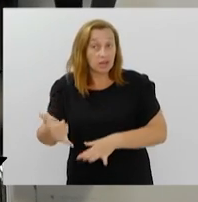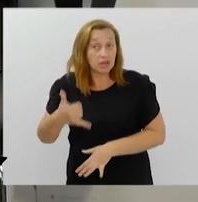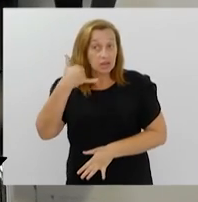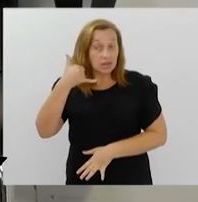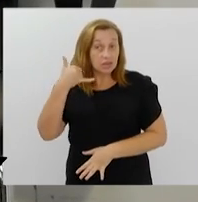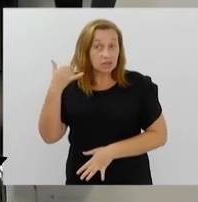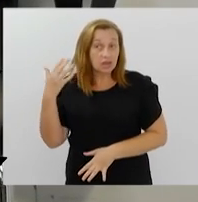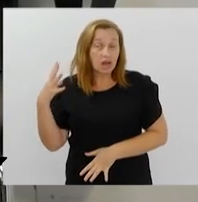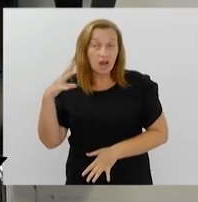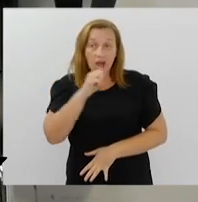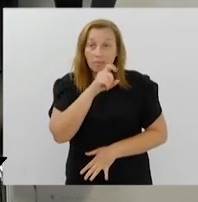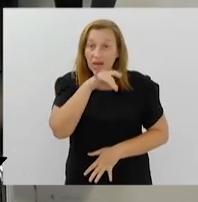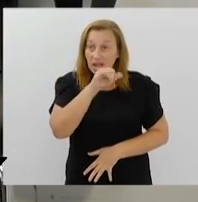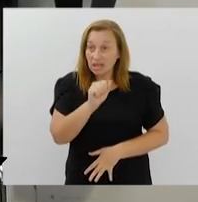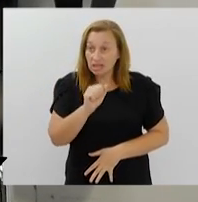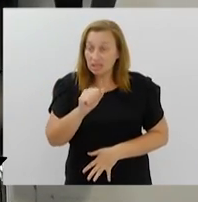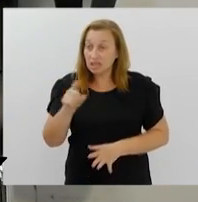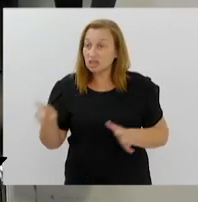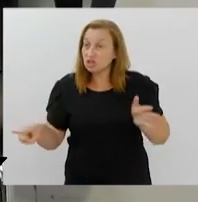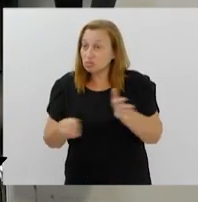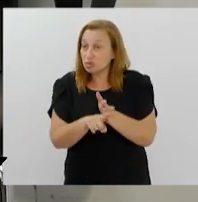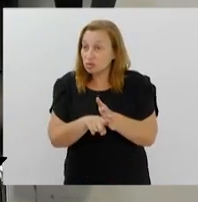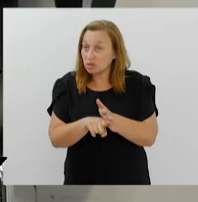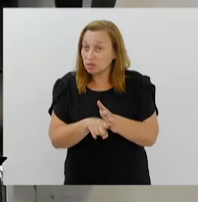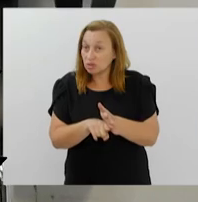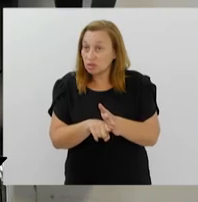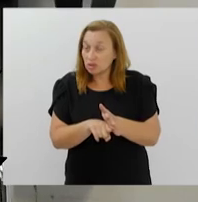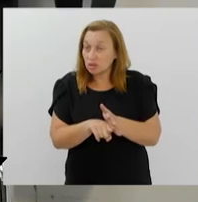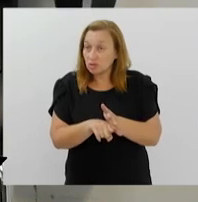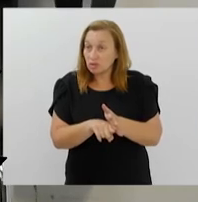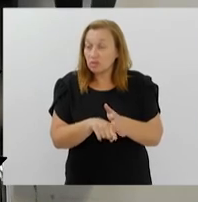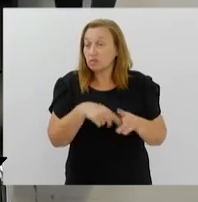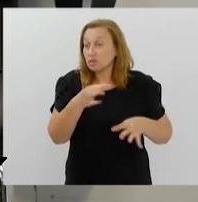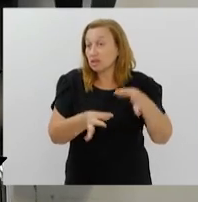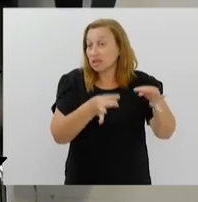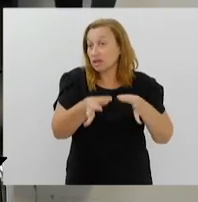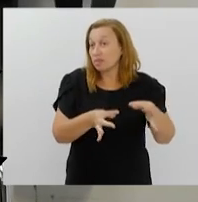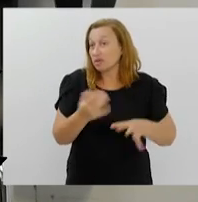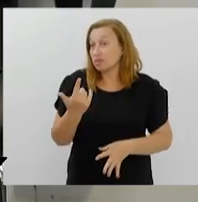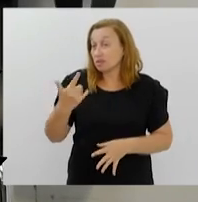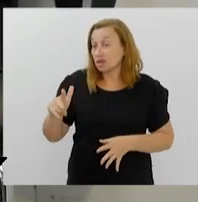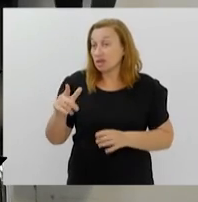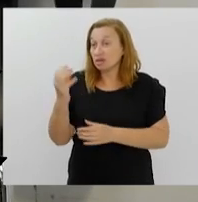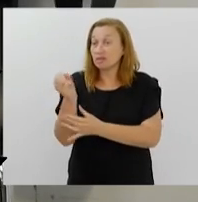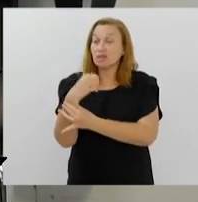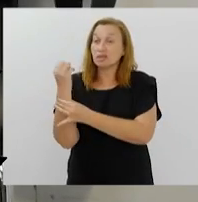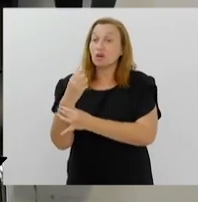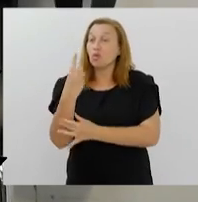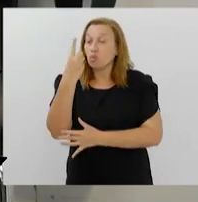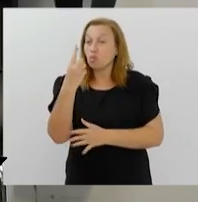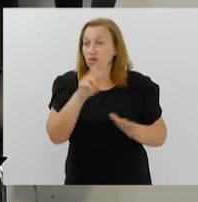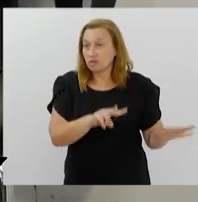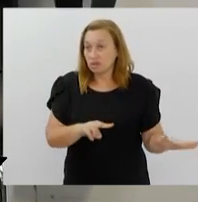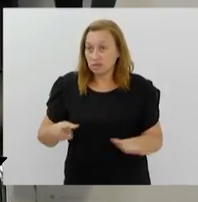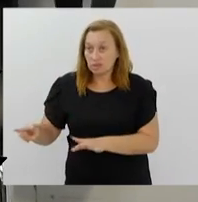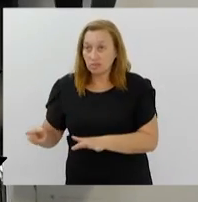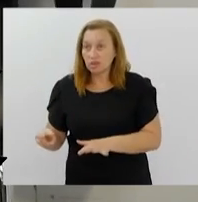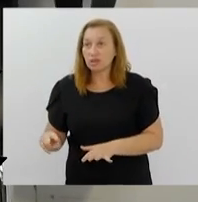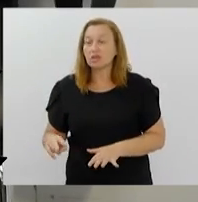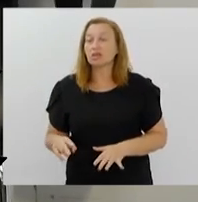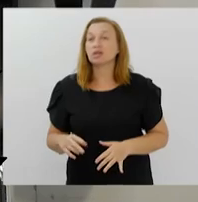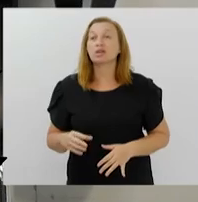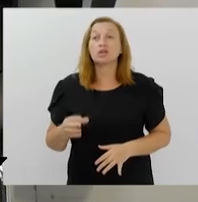pra clínica e que eles iriam reduzir a grade do Daniel para sessão de fisioterapia uma vez na semana sessão de fono uma vez na